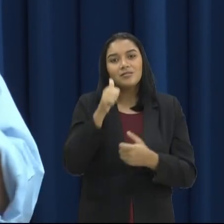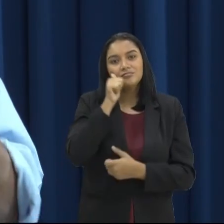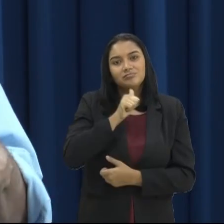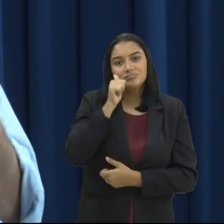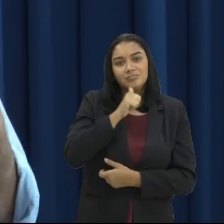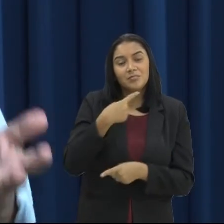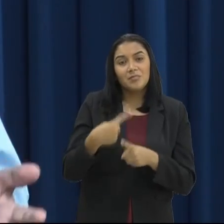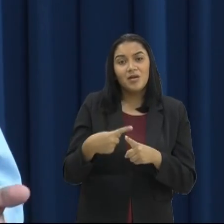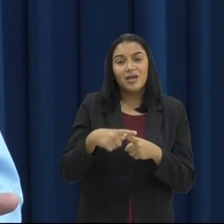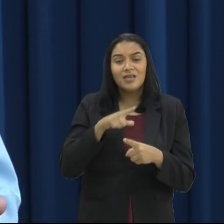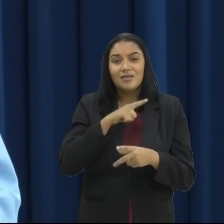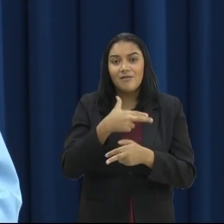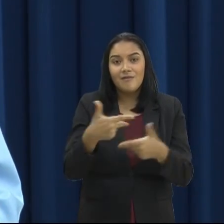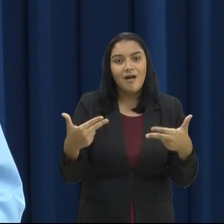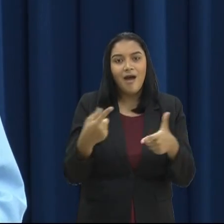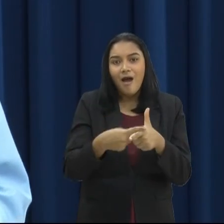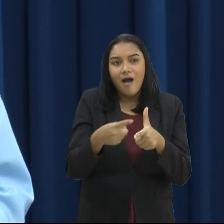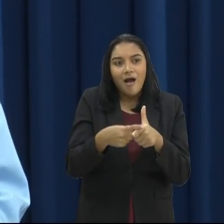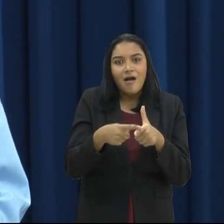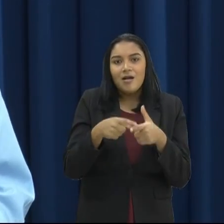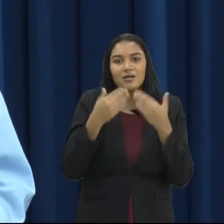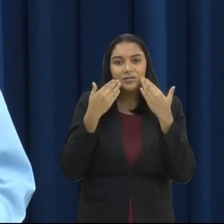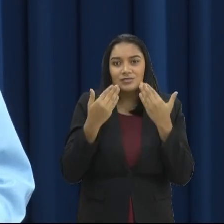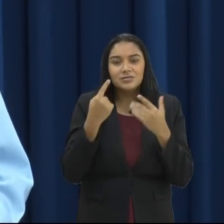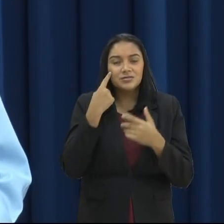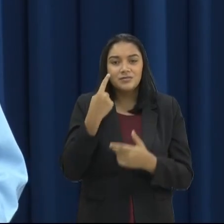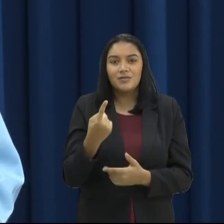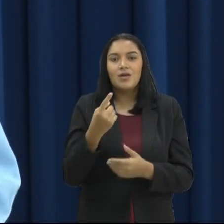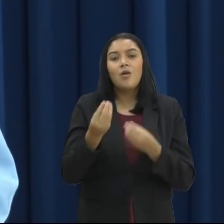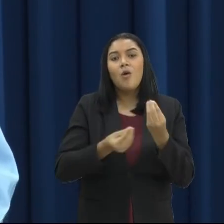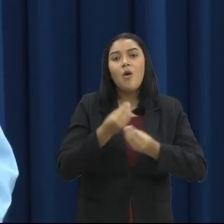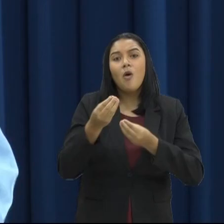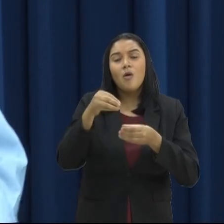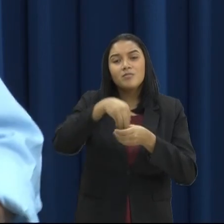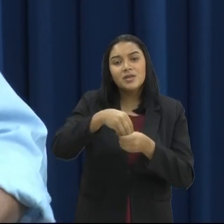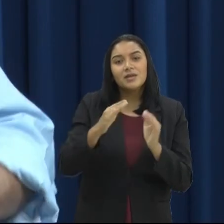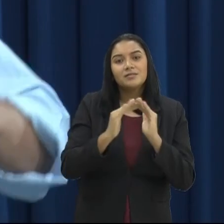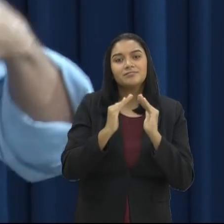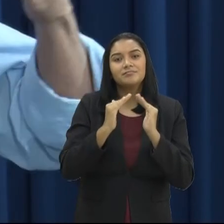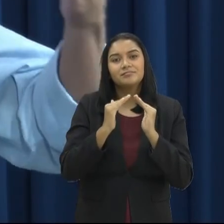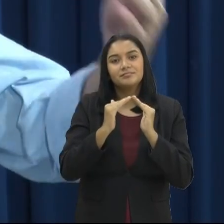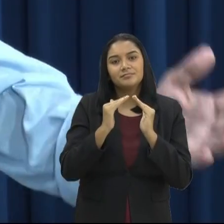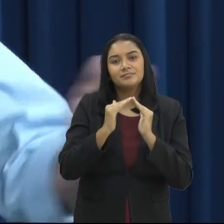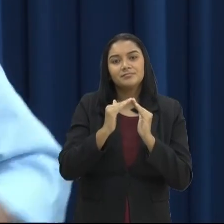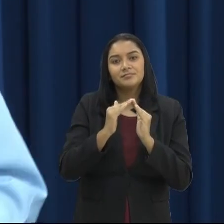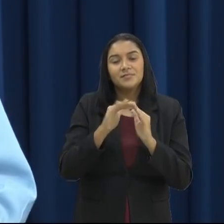que ela se manifesta de diversas formas, essa violência. A violência se manifesta dentro de casa, a